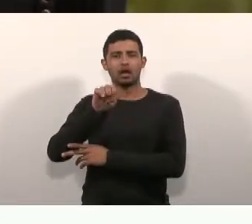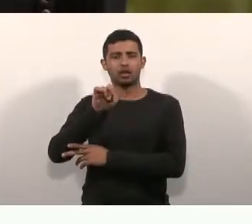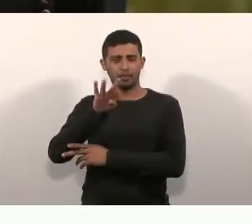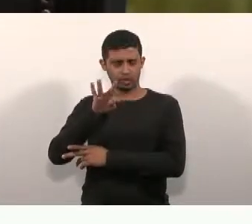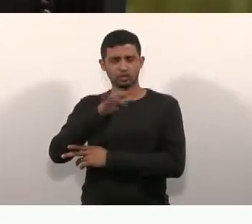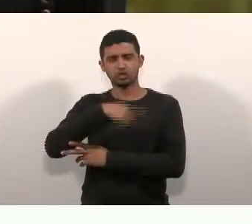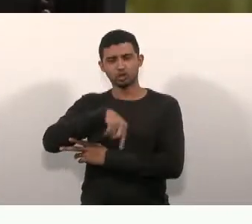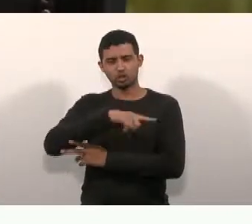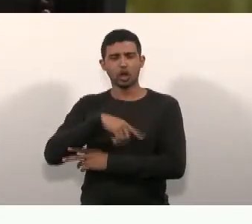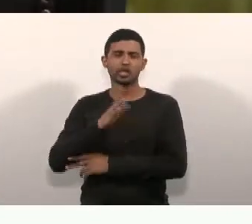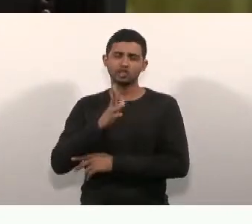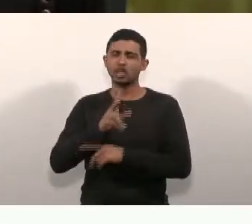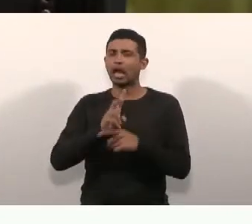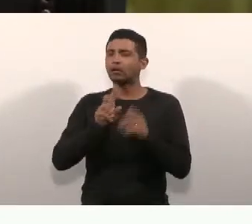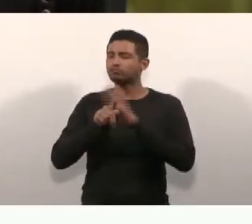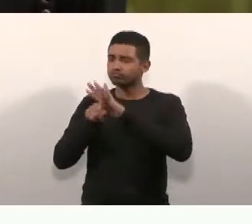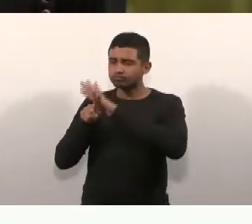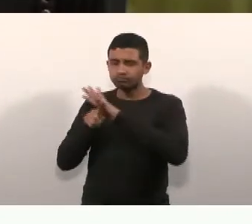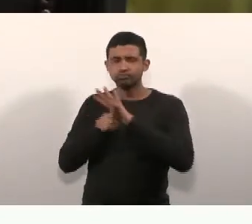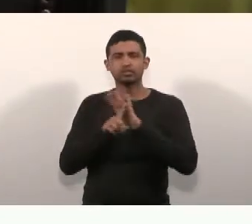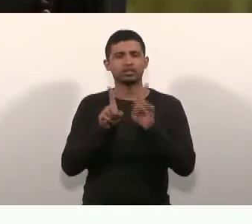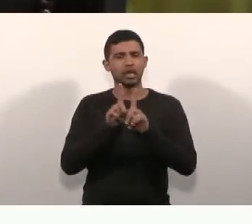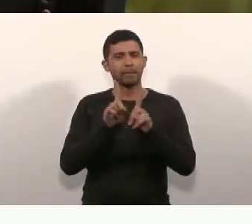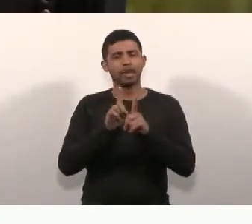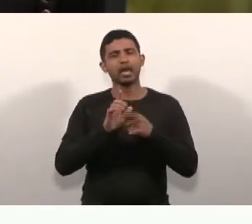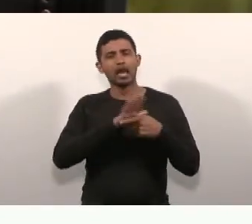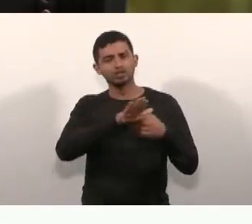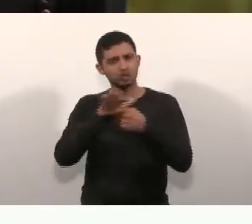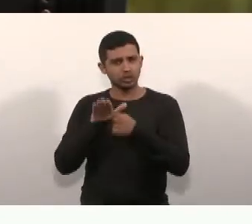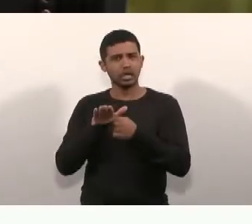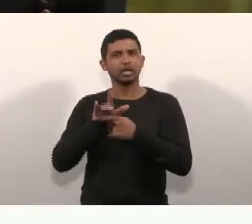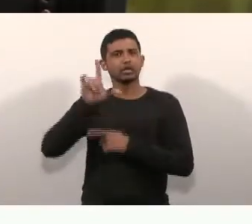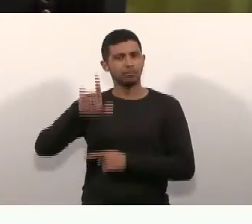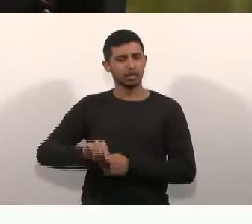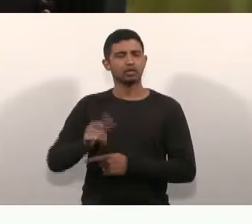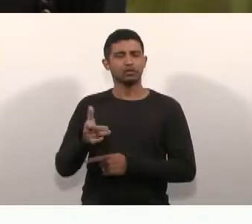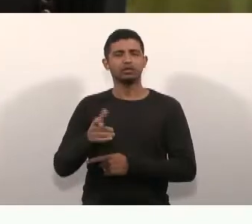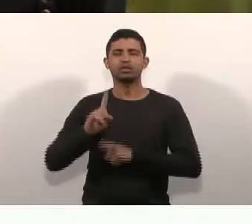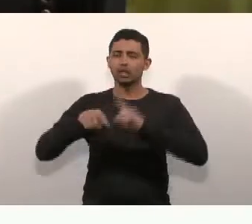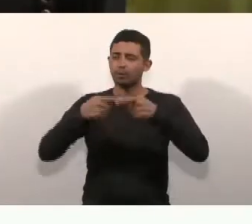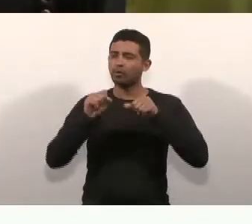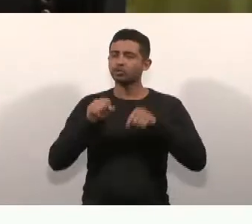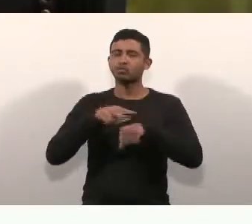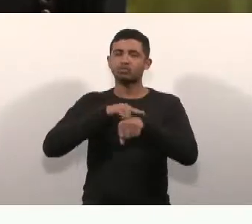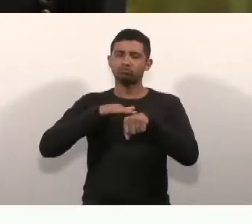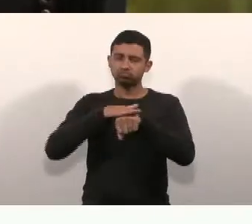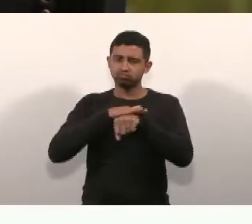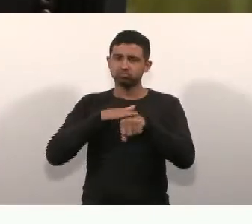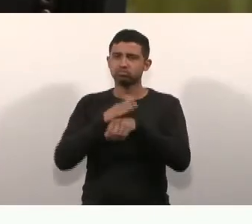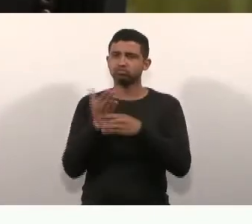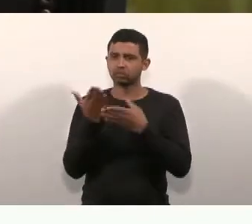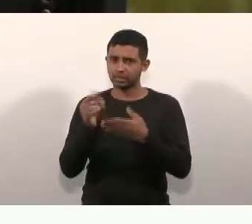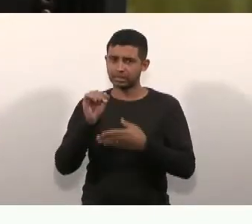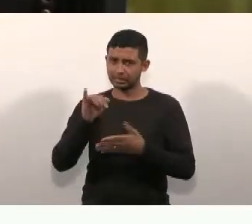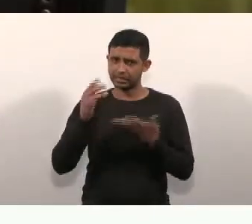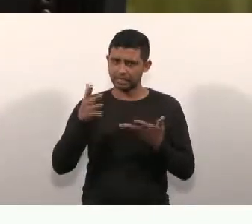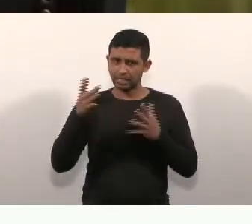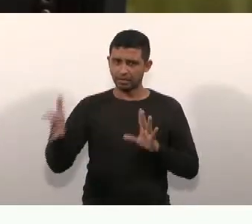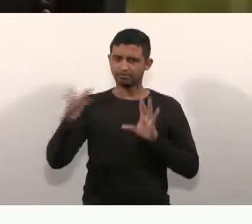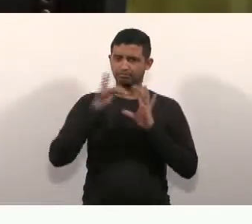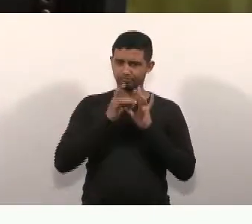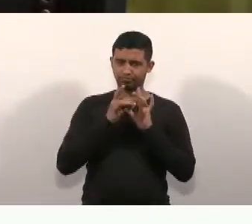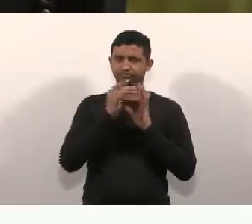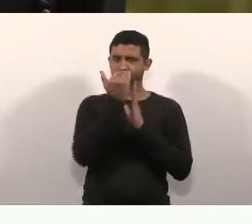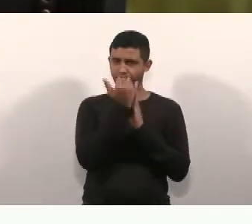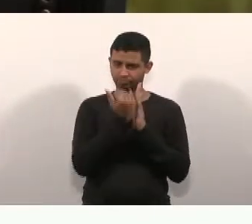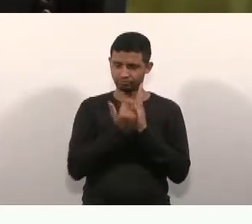fiscalizando isso e contribuindo também com essa questão da redução. Posso também depois conversar com Vossa Excelência, se achar que quer somar esforços a isso.